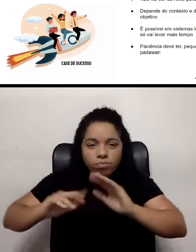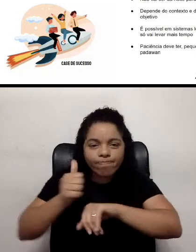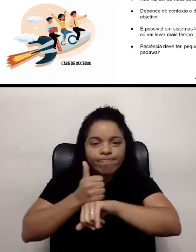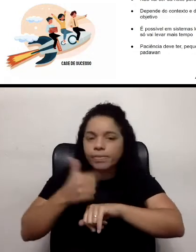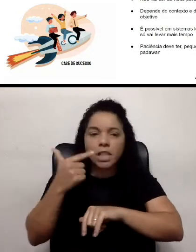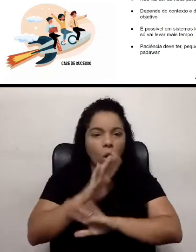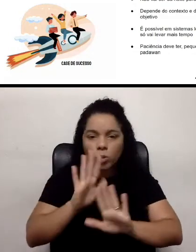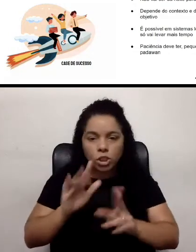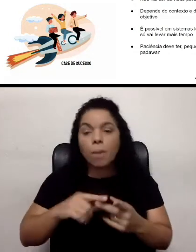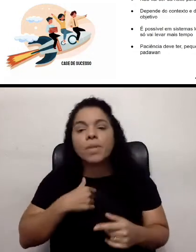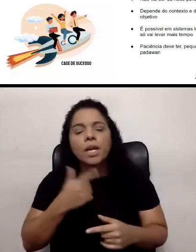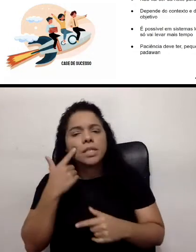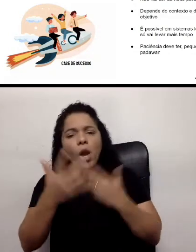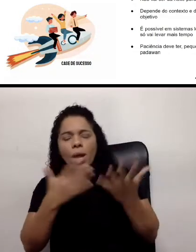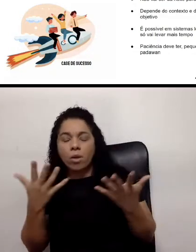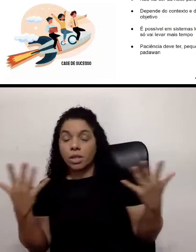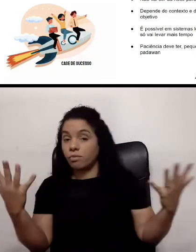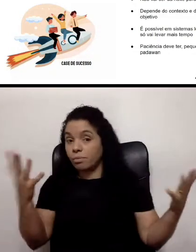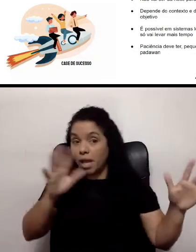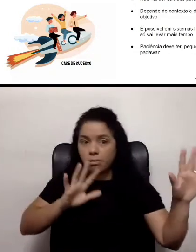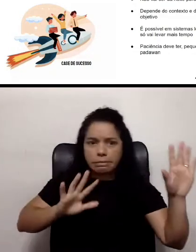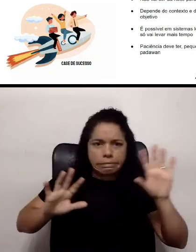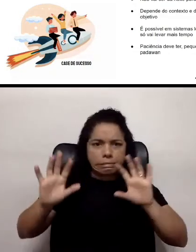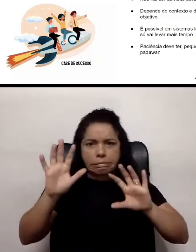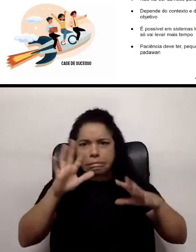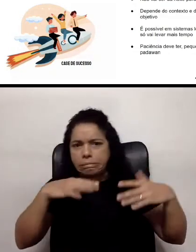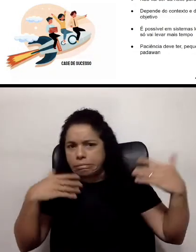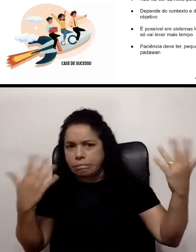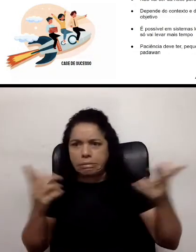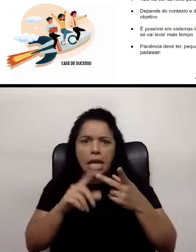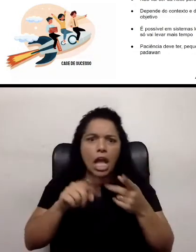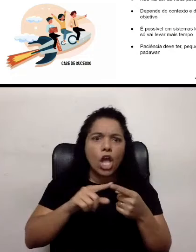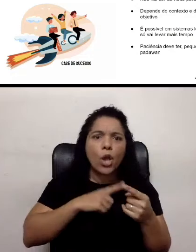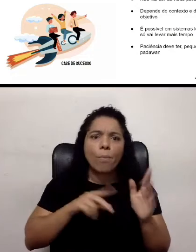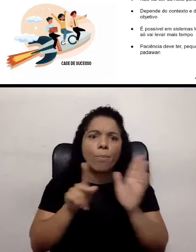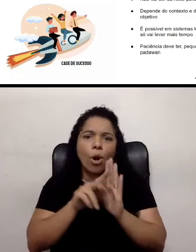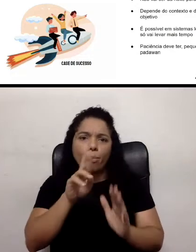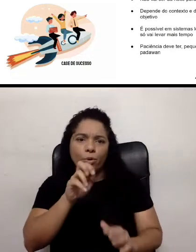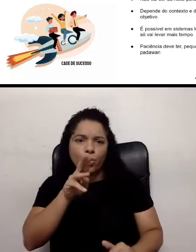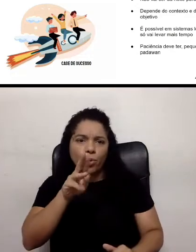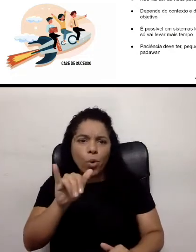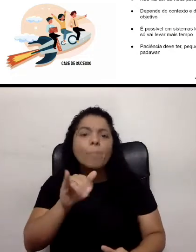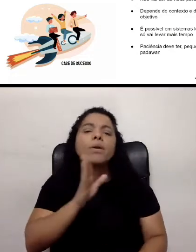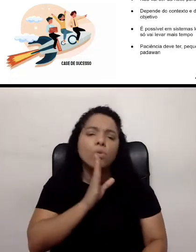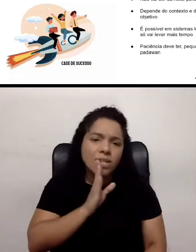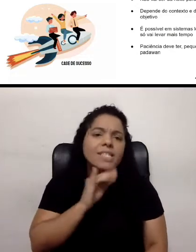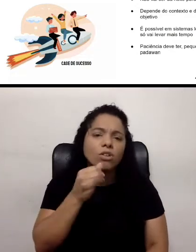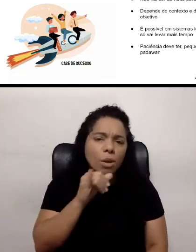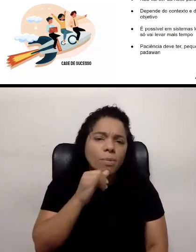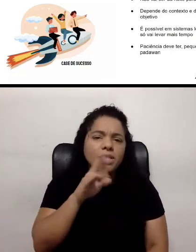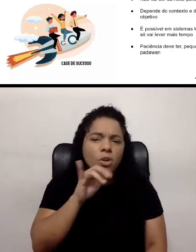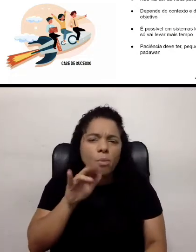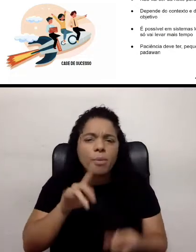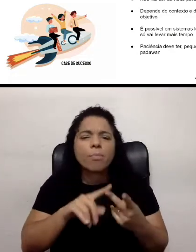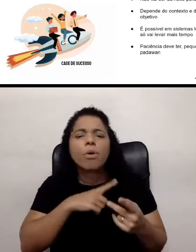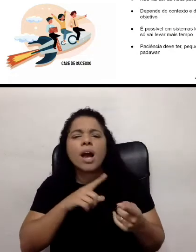eu estava meio que no mundo nebuloso, né? Eu vinha de Ruby, então eu conhecia automação usando Ruby,